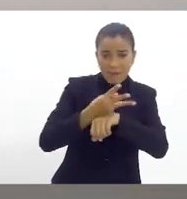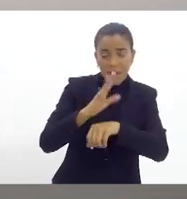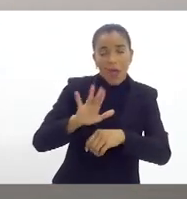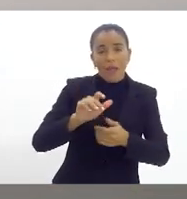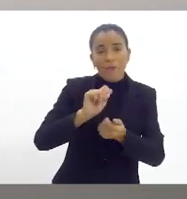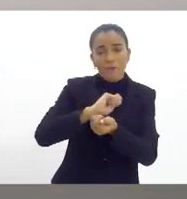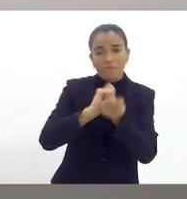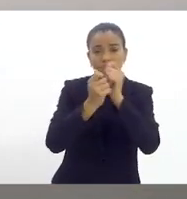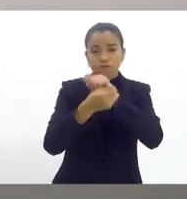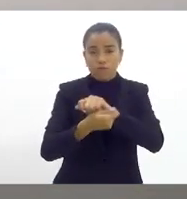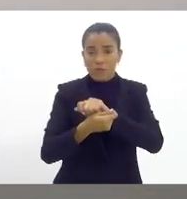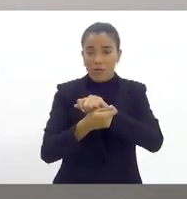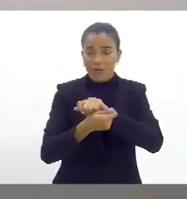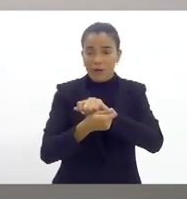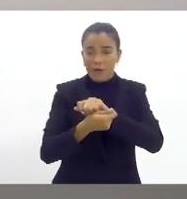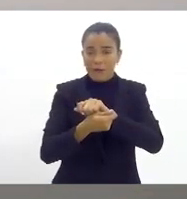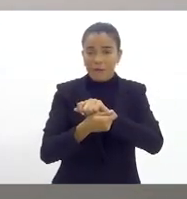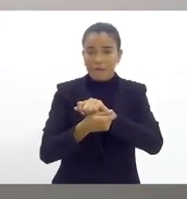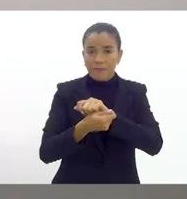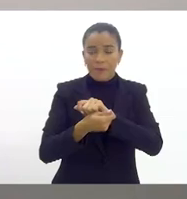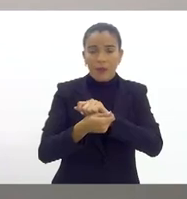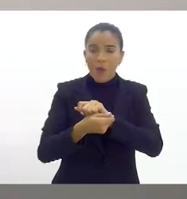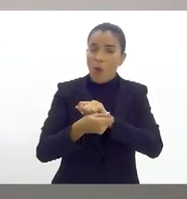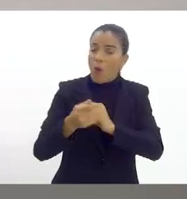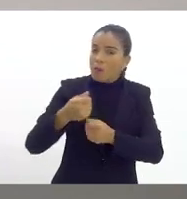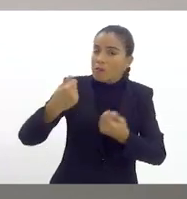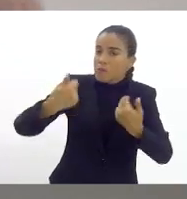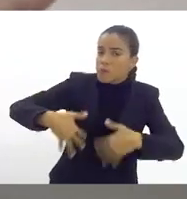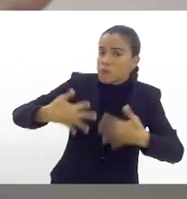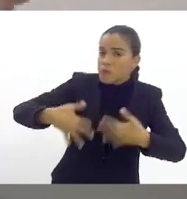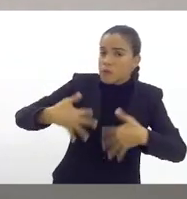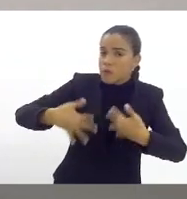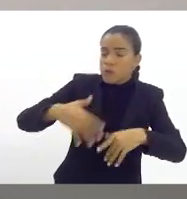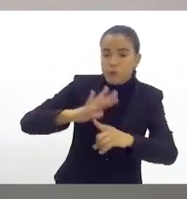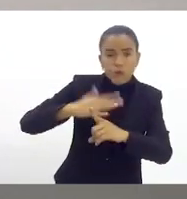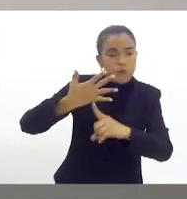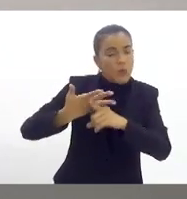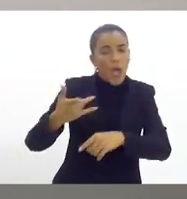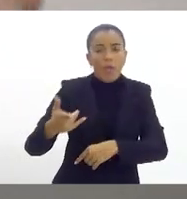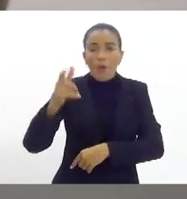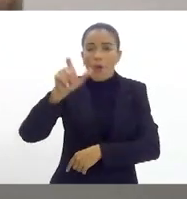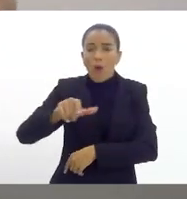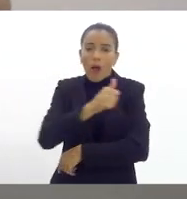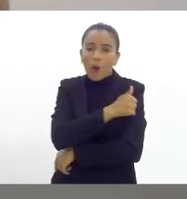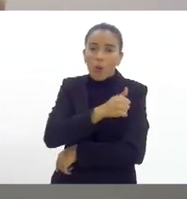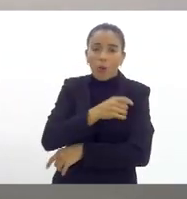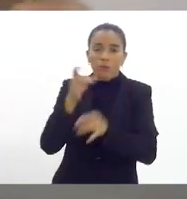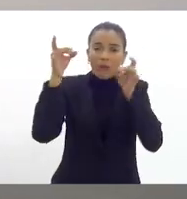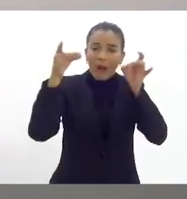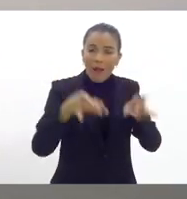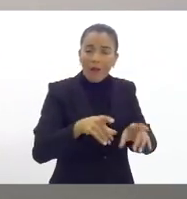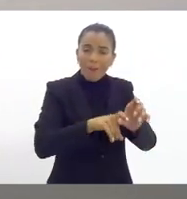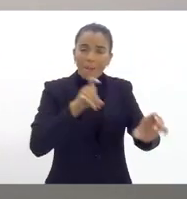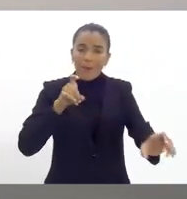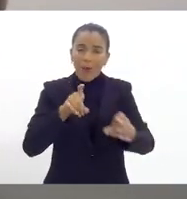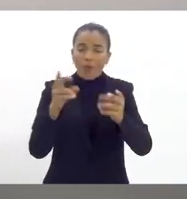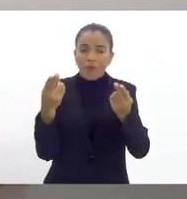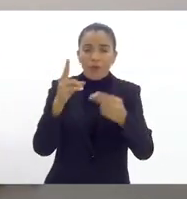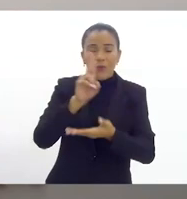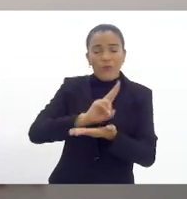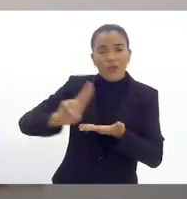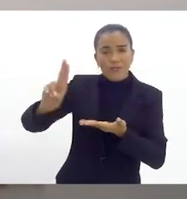passa a ser extremamente grande o estudante estava pagando r$ 50 não tem condições de pagar sai da Universidade a universidade fecha